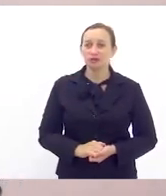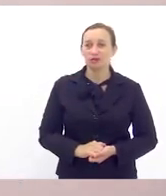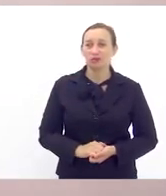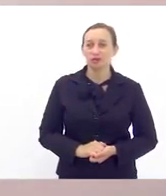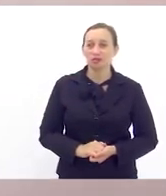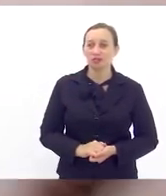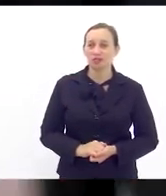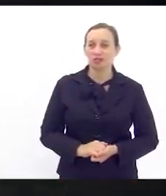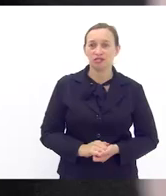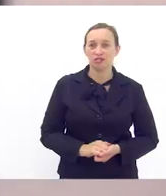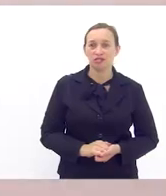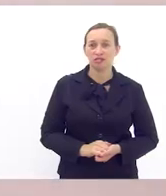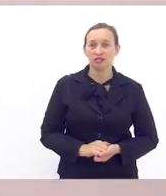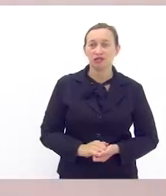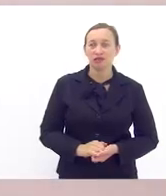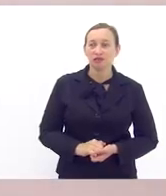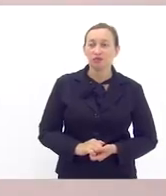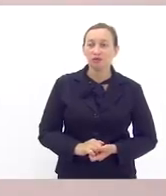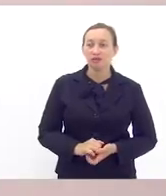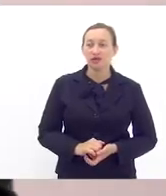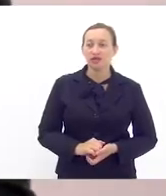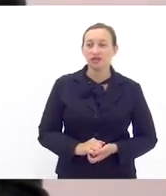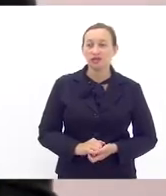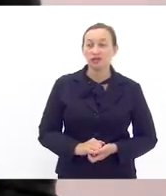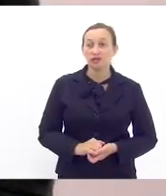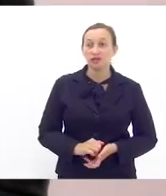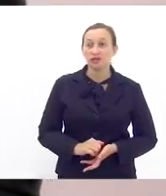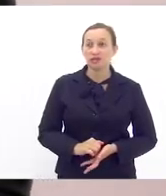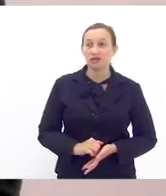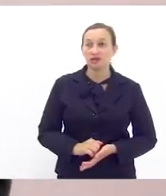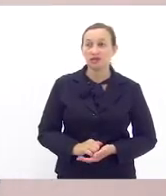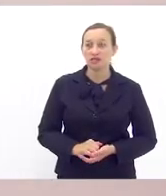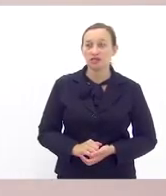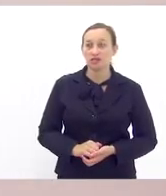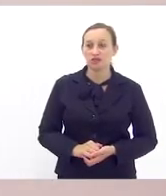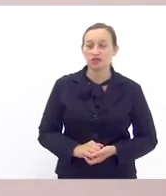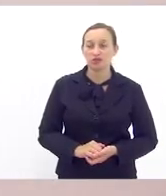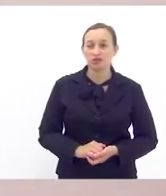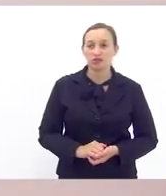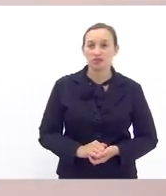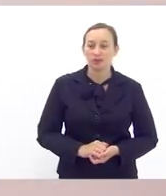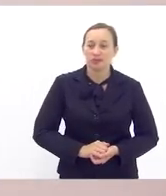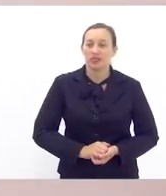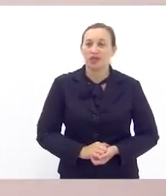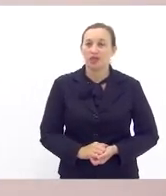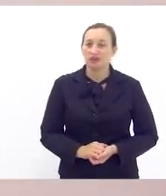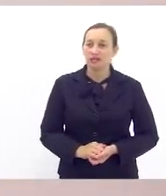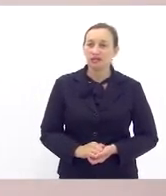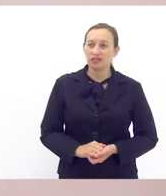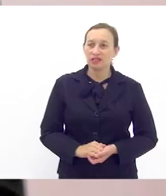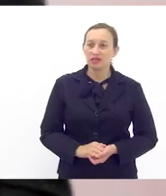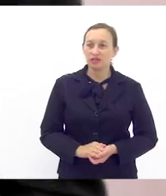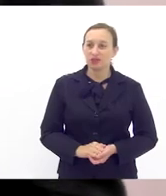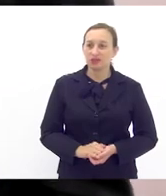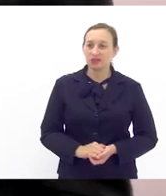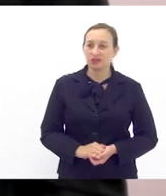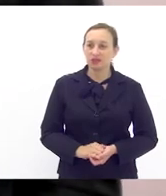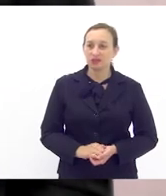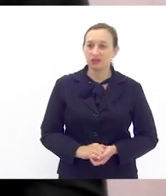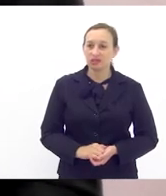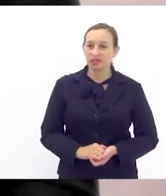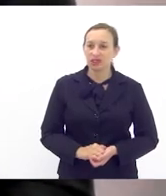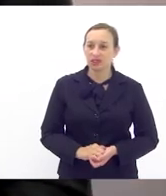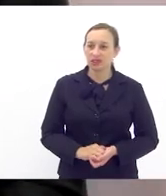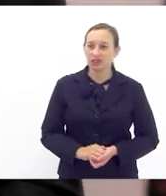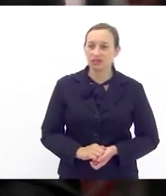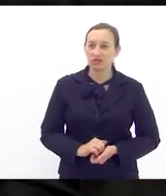energia elétrica e economia do mar Nós aqui também vemos aqui hoje com muita muita